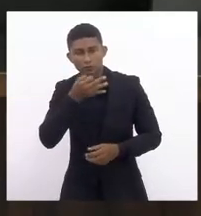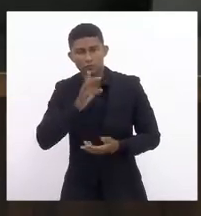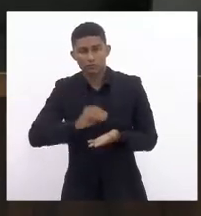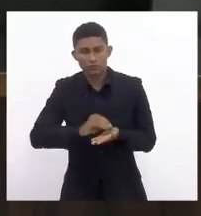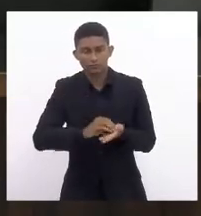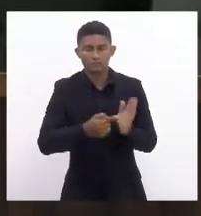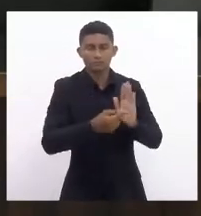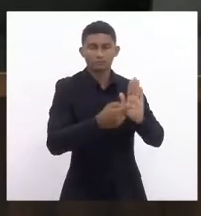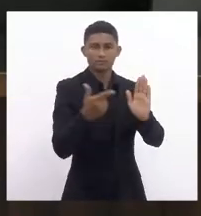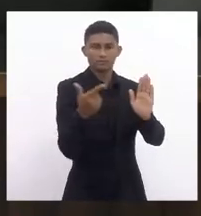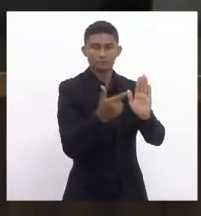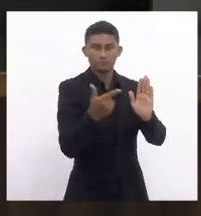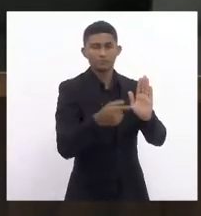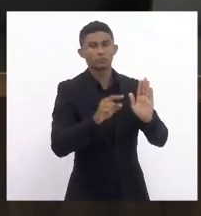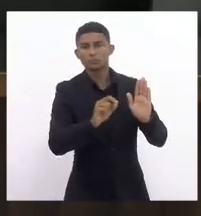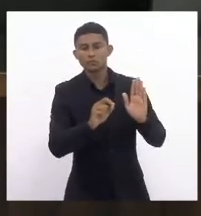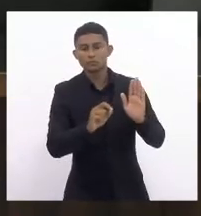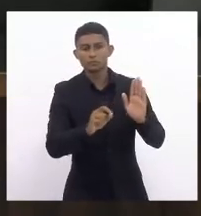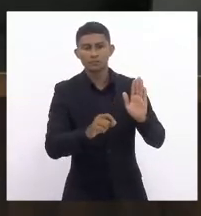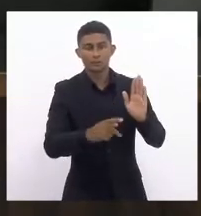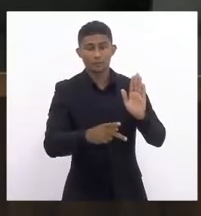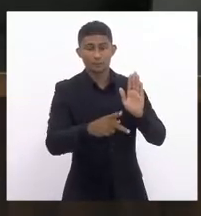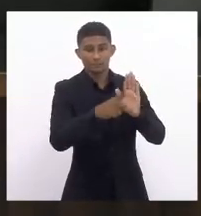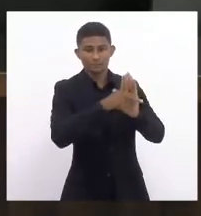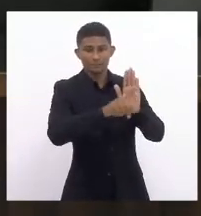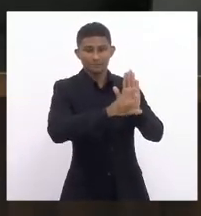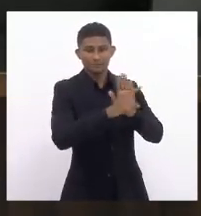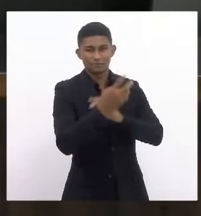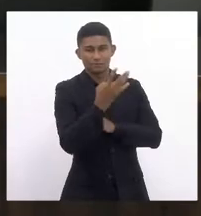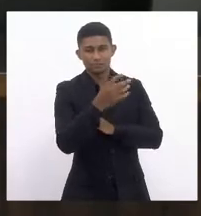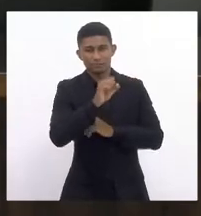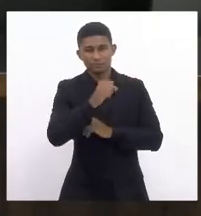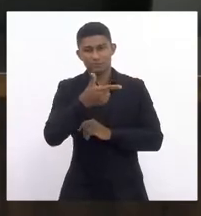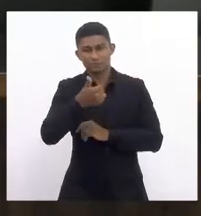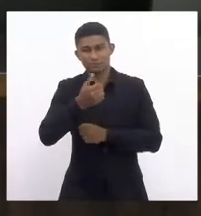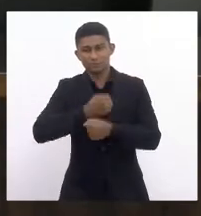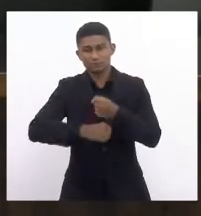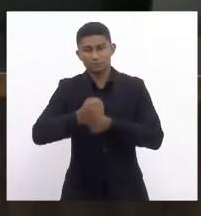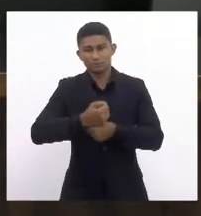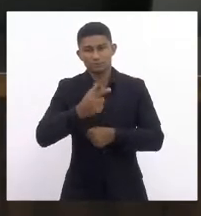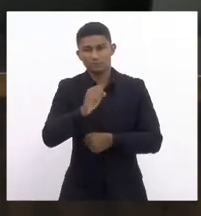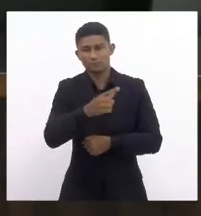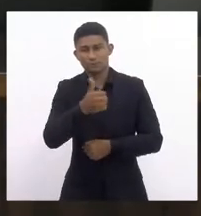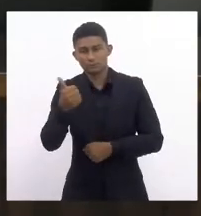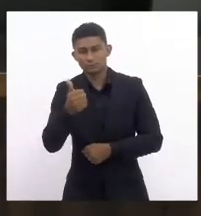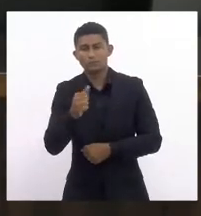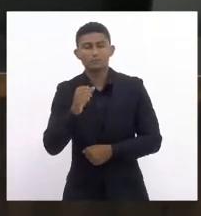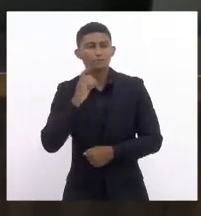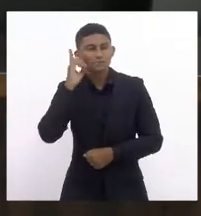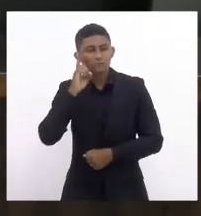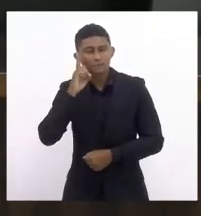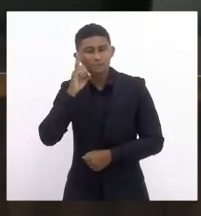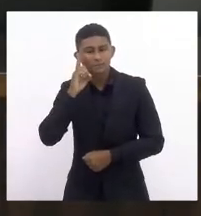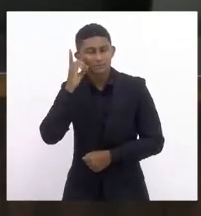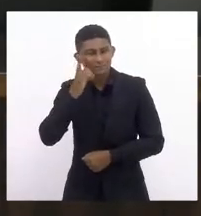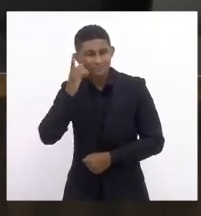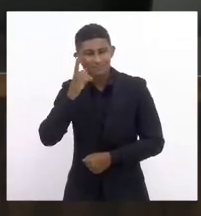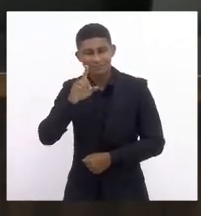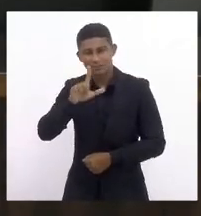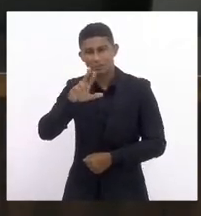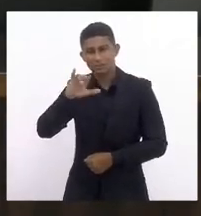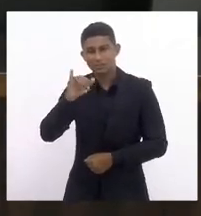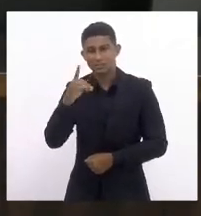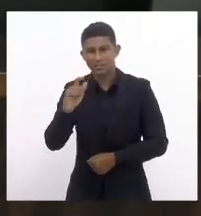22ª pauta, veto parcial aposto ao projeto de lei 48.12.21, de autoria dos deputados Lucinha, Luiz